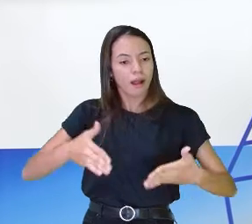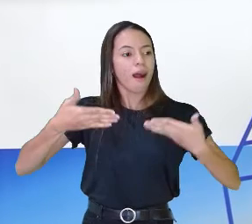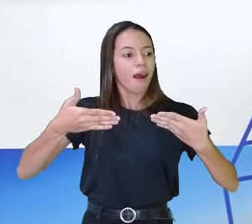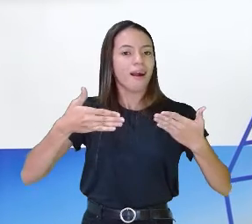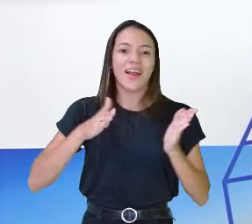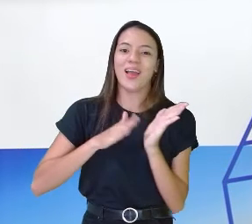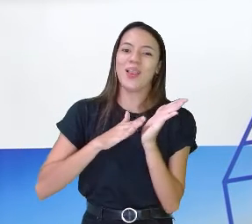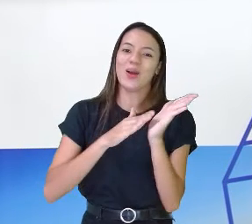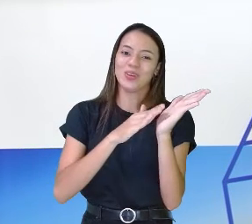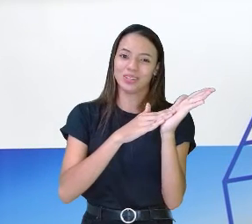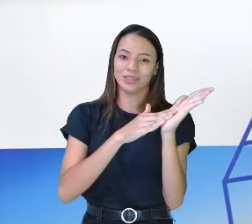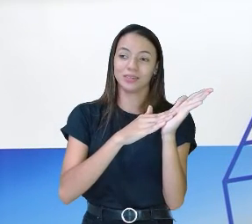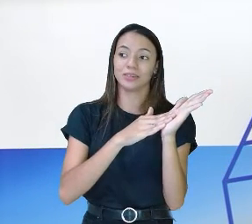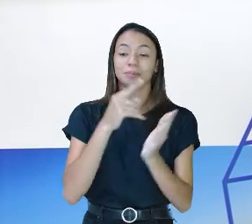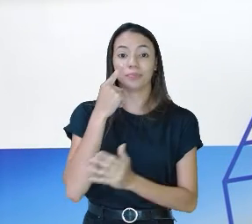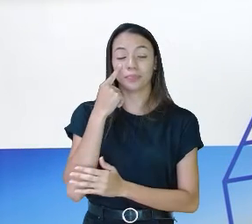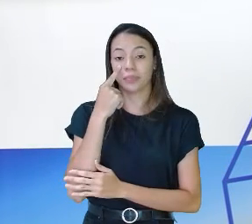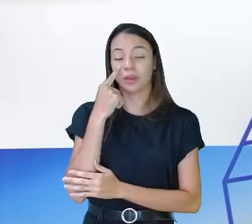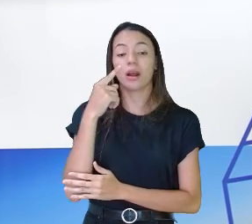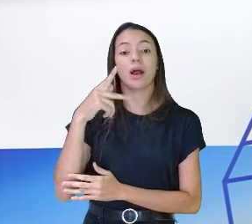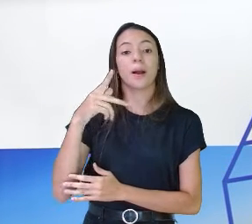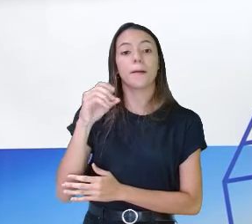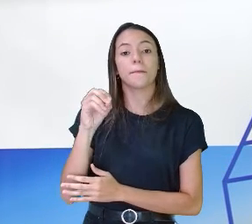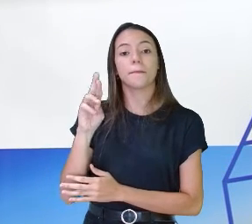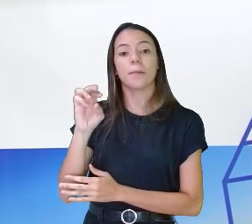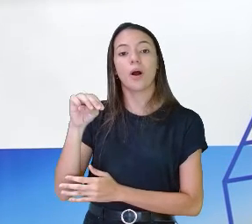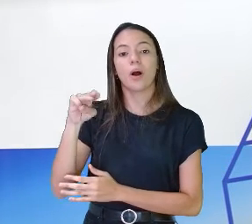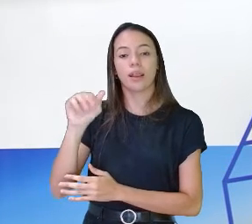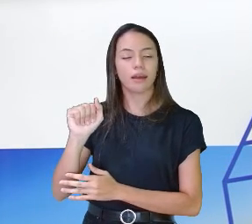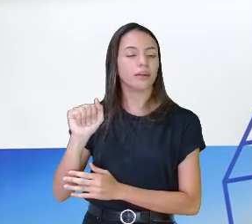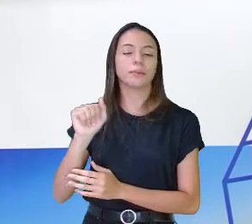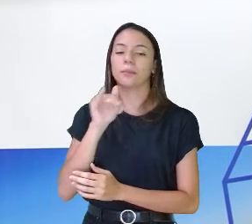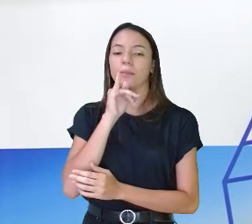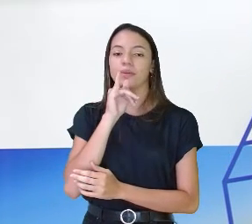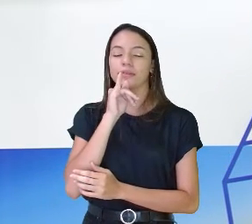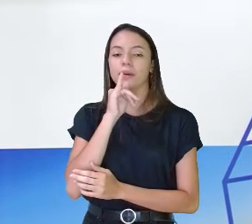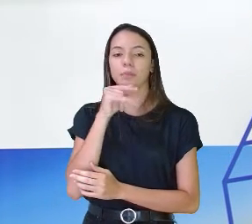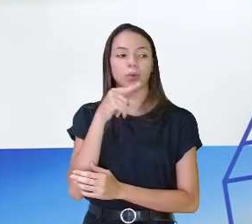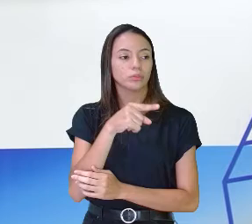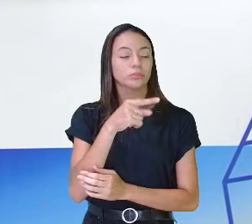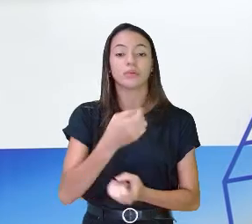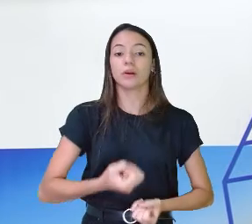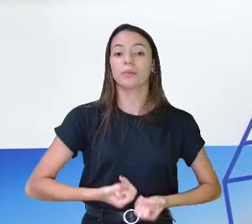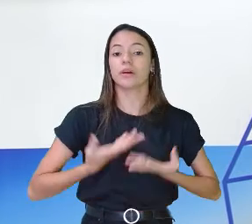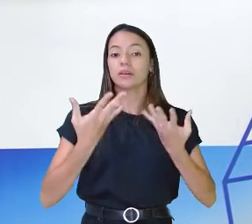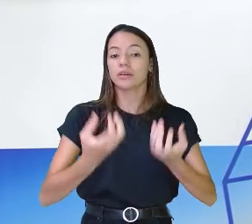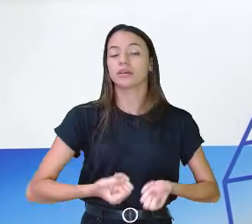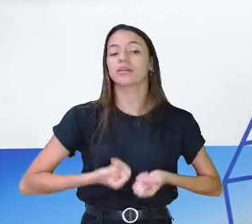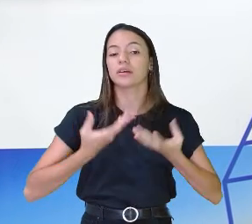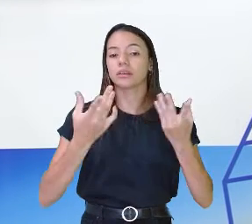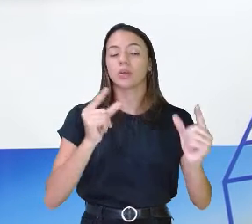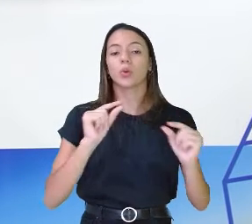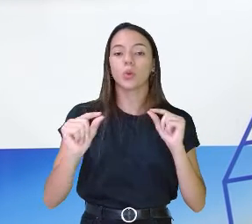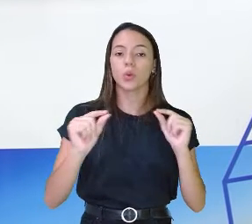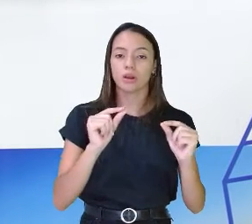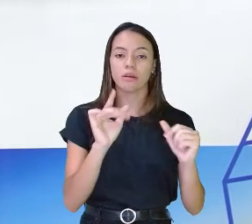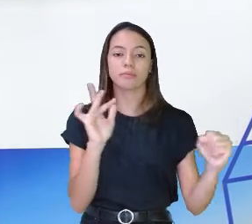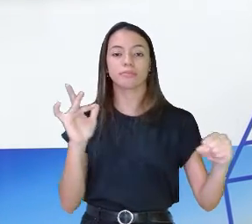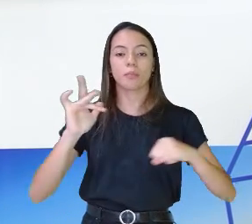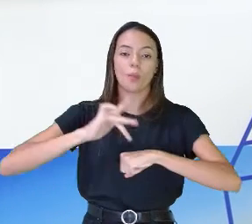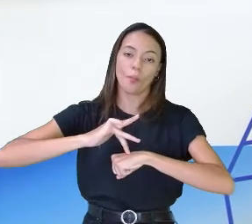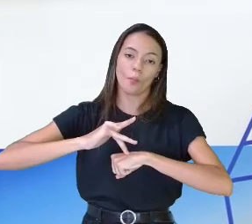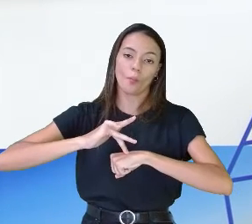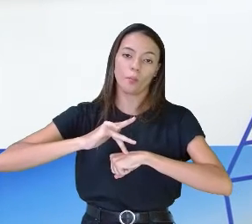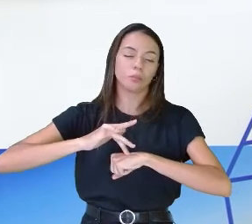Esse, porém, é falso e constitui, na verdade, o quê? Uma manifestação irônica, entendida por causa